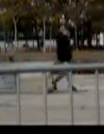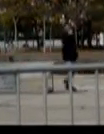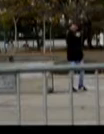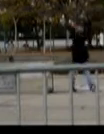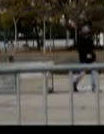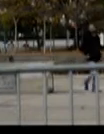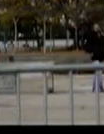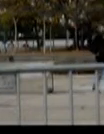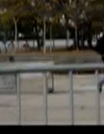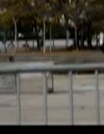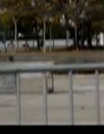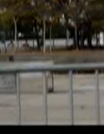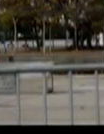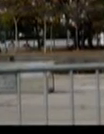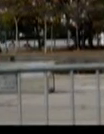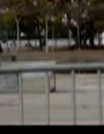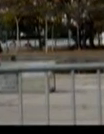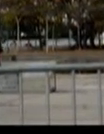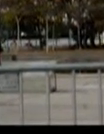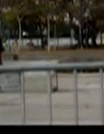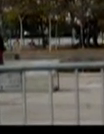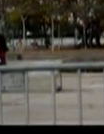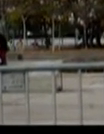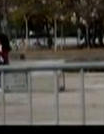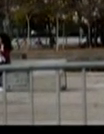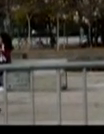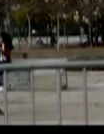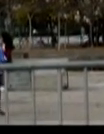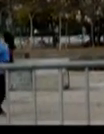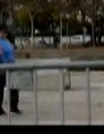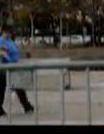onde seria o parlamento